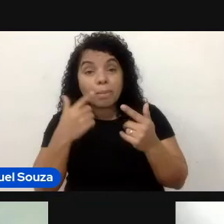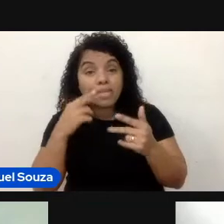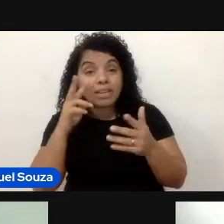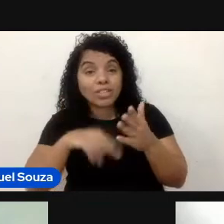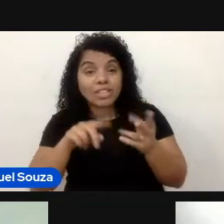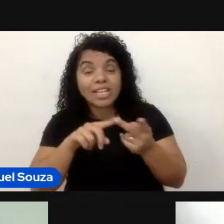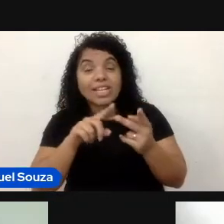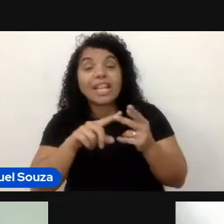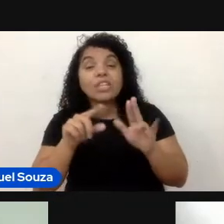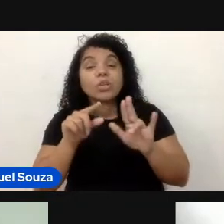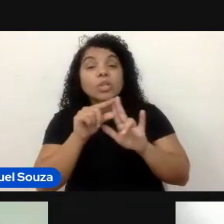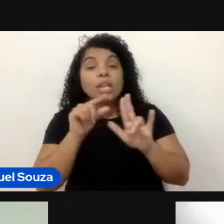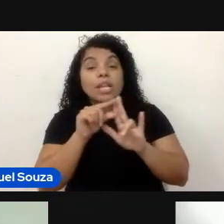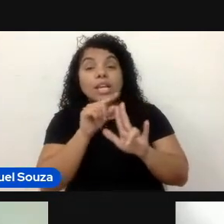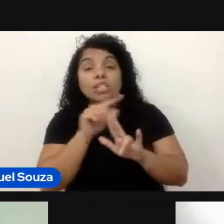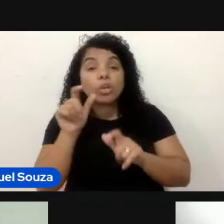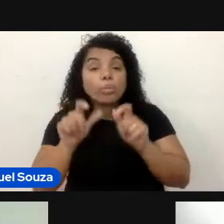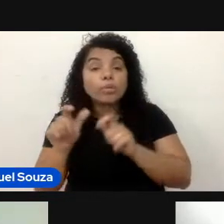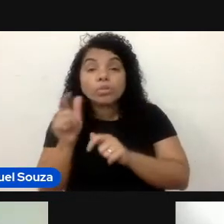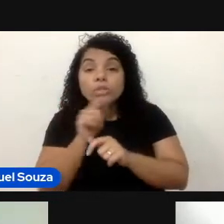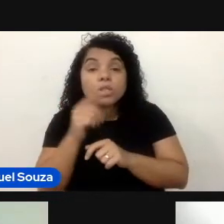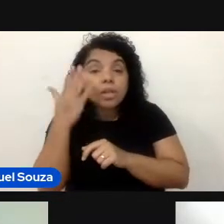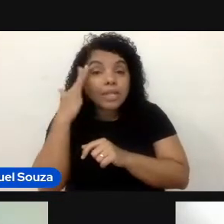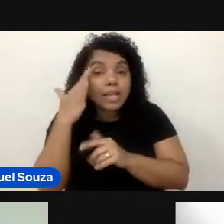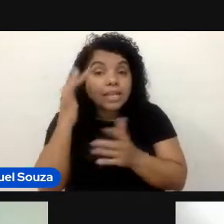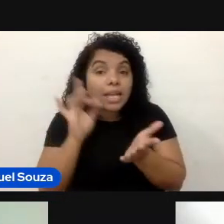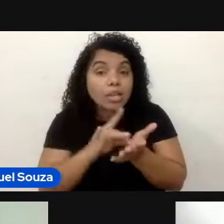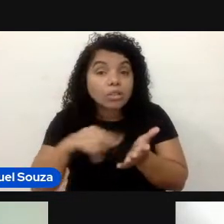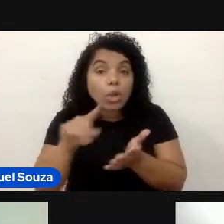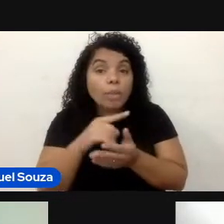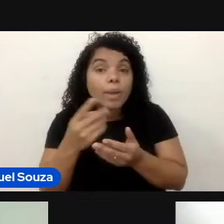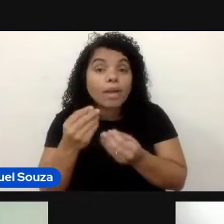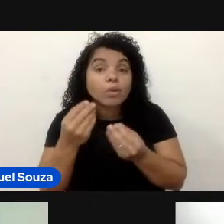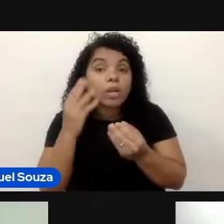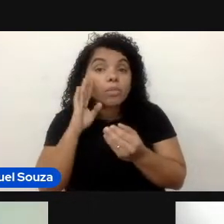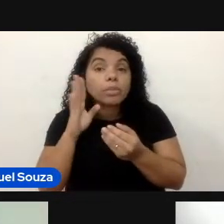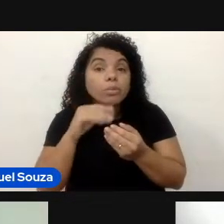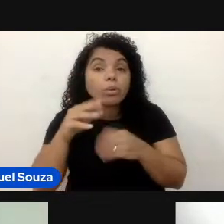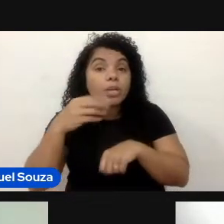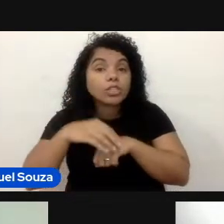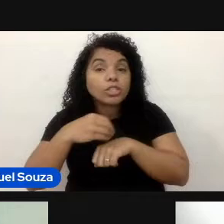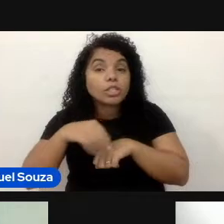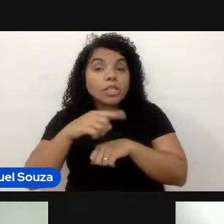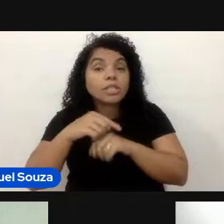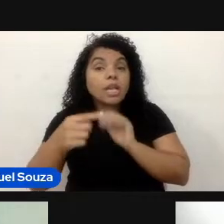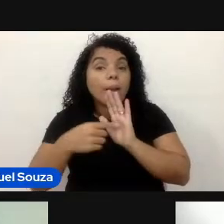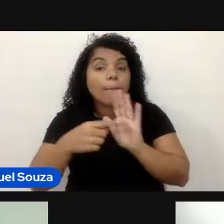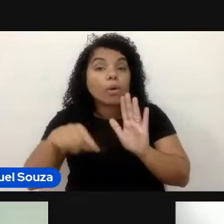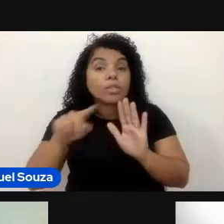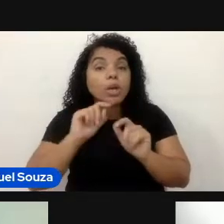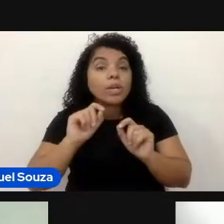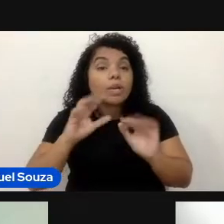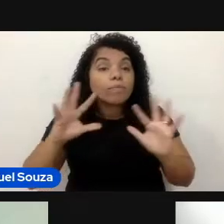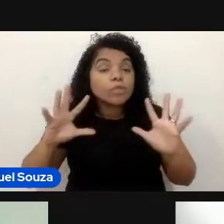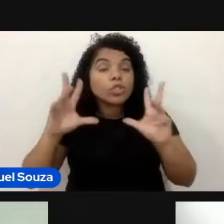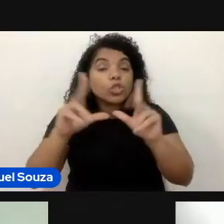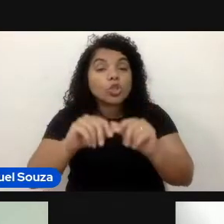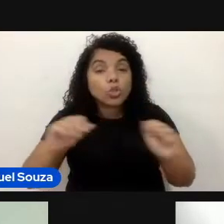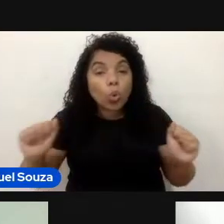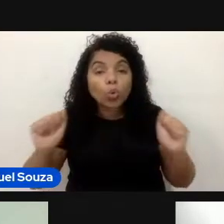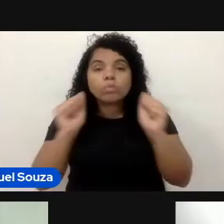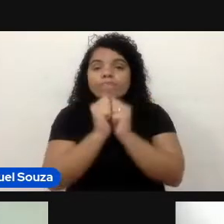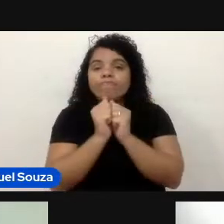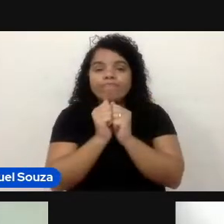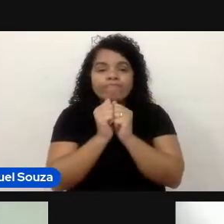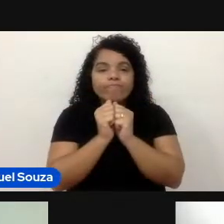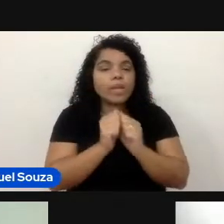no LinkedIn, o pessoal conseguiu entender realmente a essência que a gente quis trazer. Quis mostrar que tudo está englobado, cada um